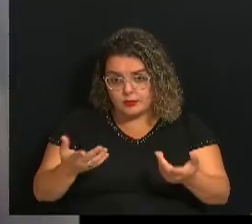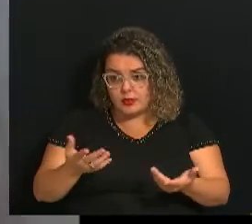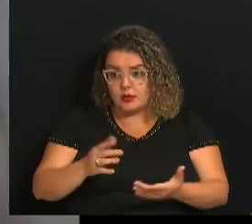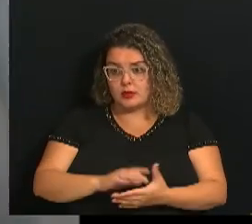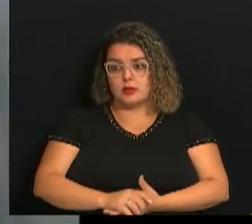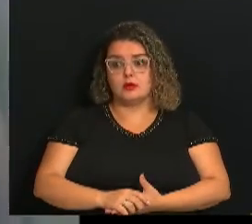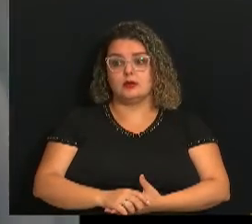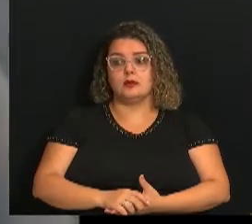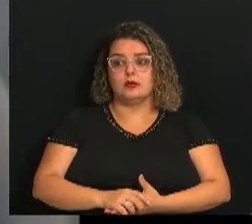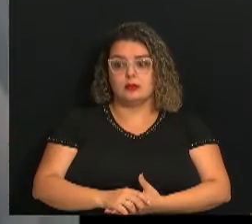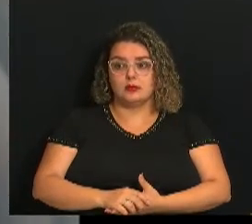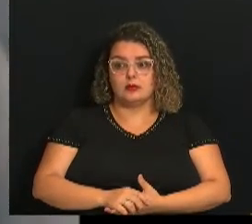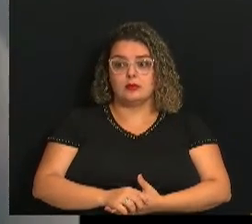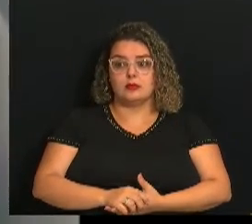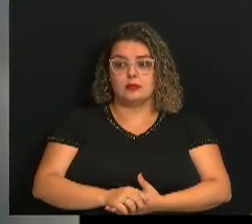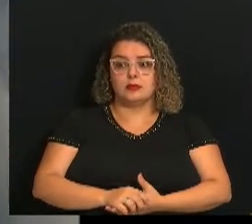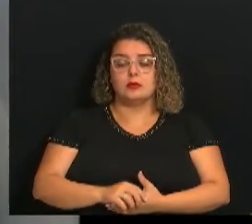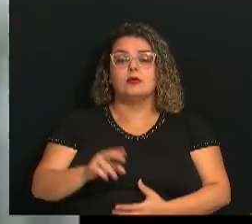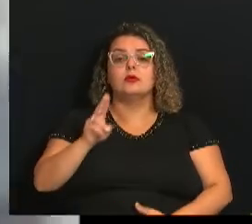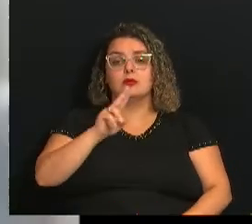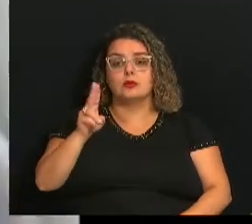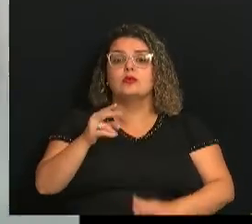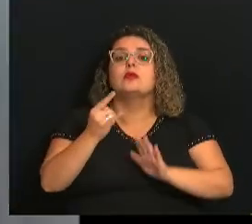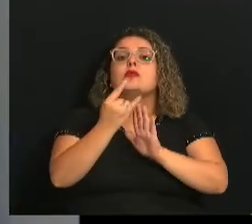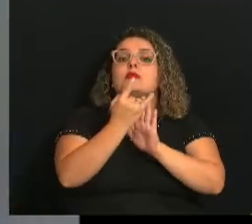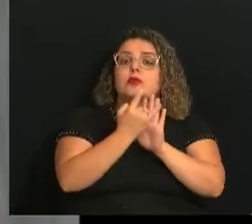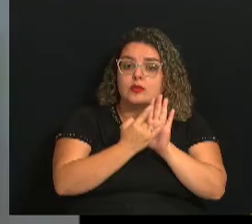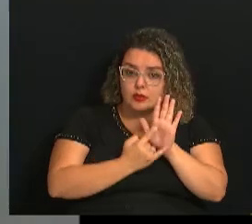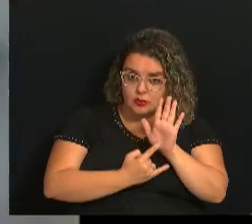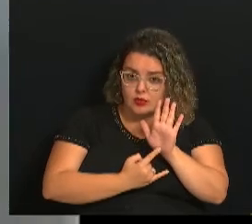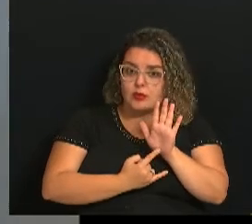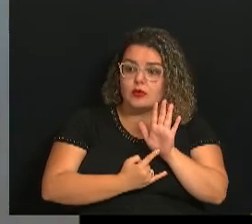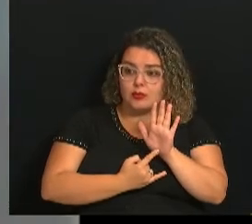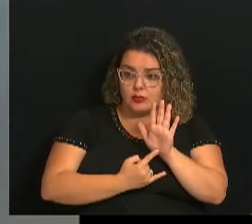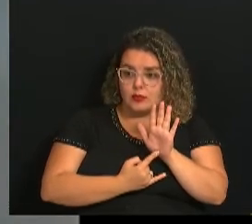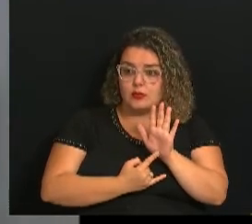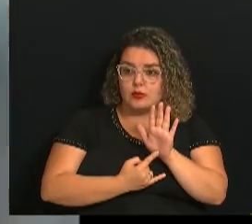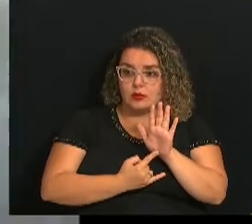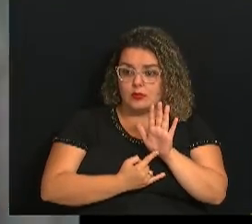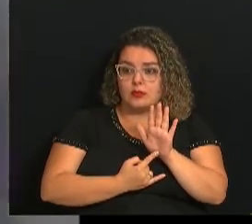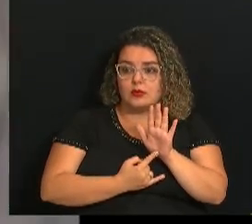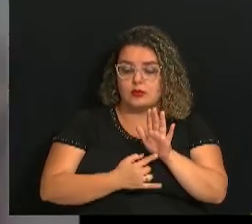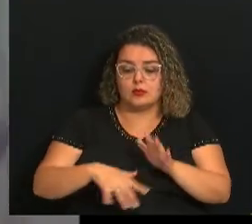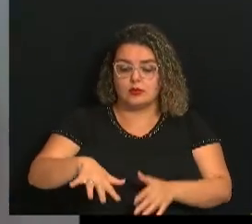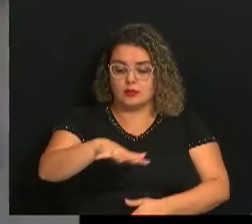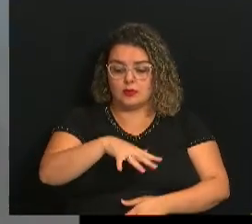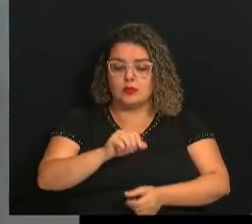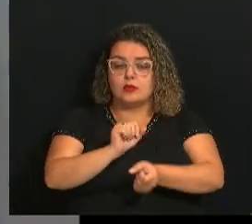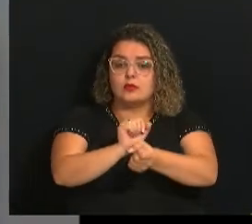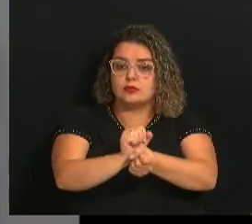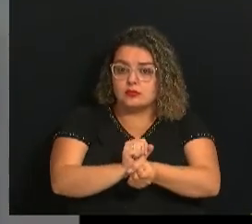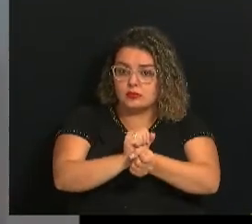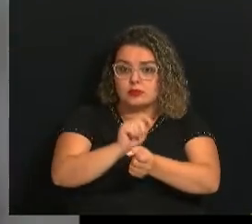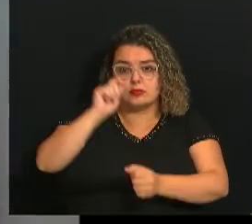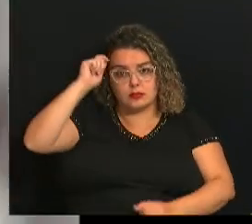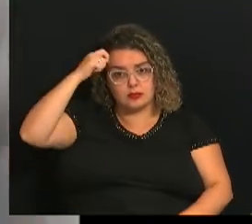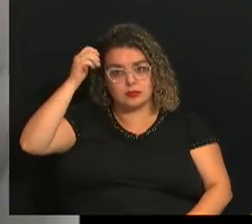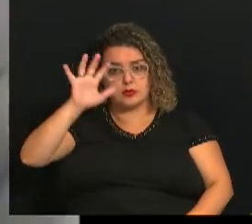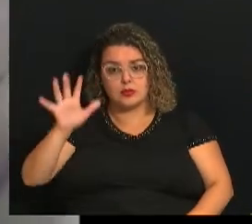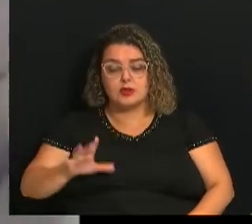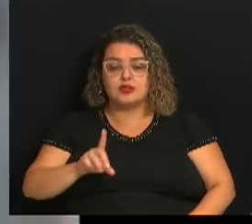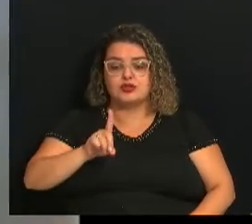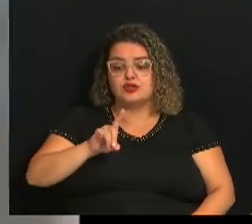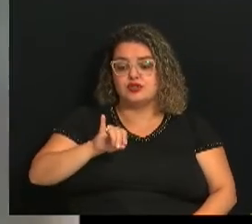dele consta, inclusive, em documentos sobre a diáspora africana, dos artistas da diáspora. Se